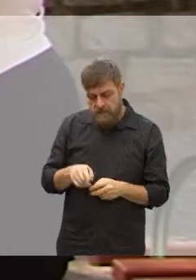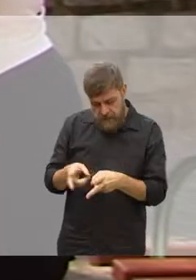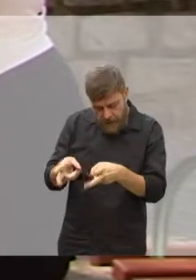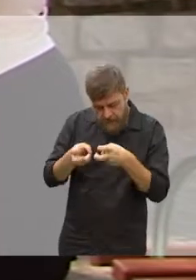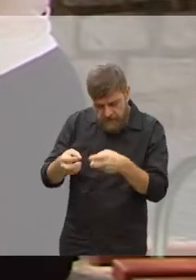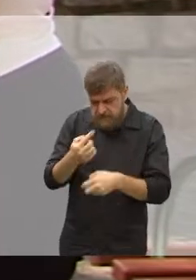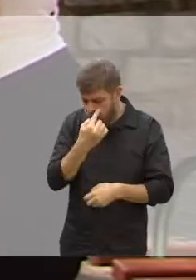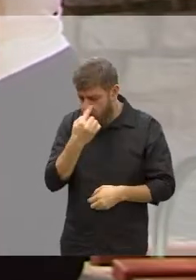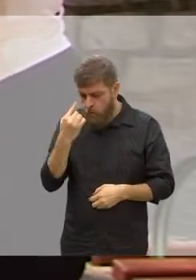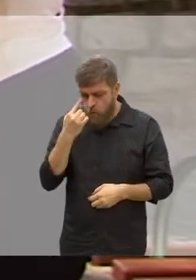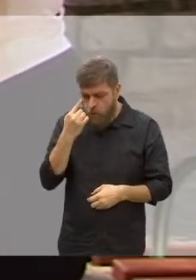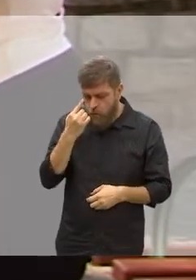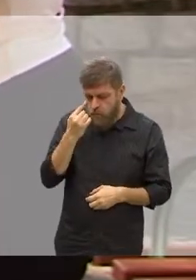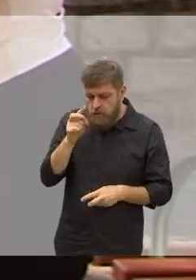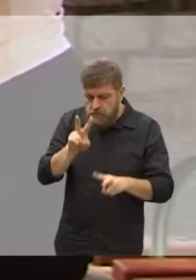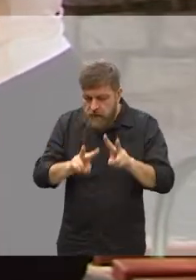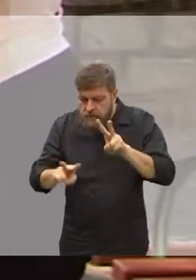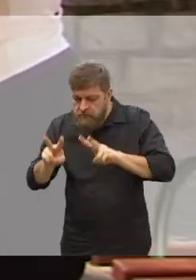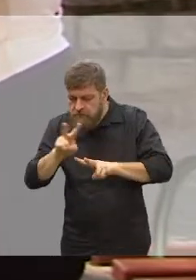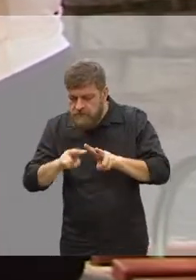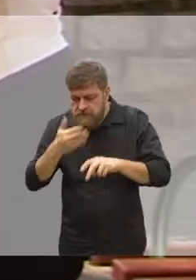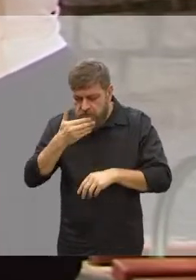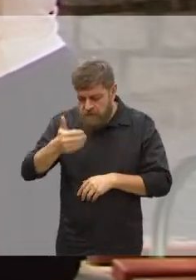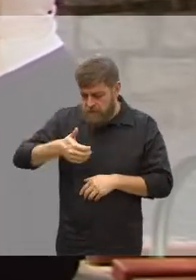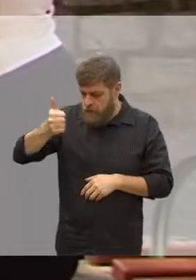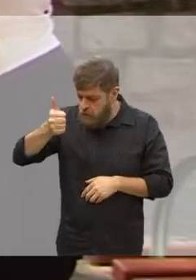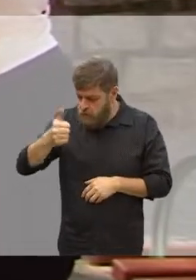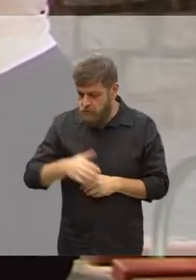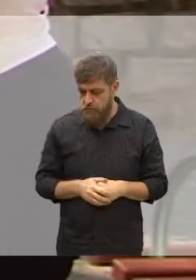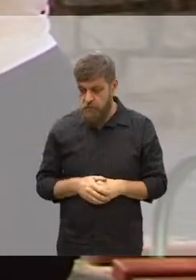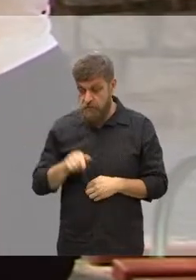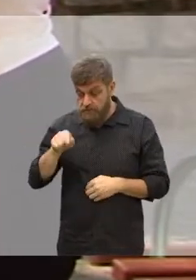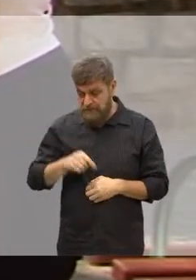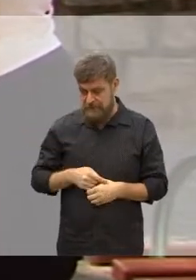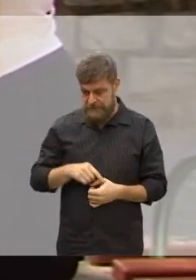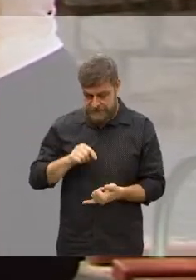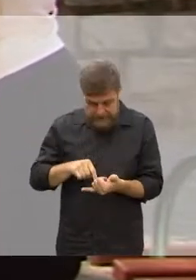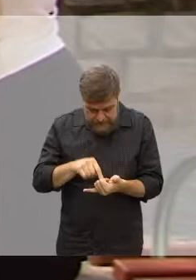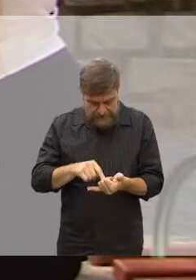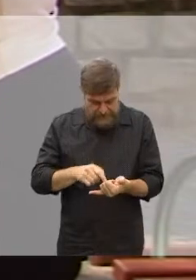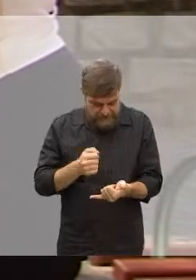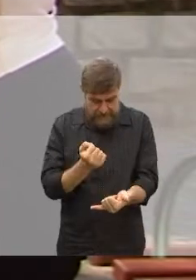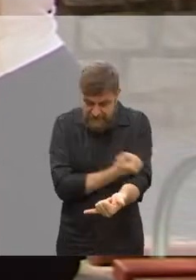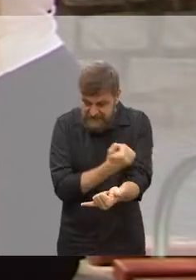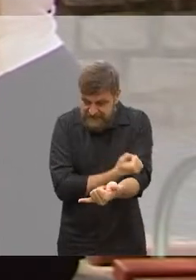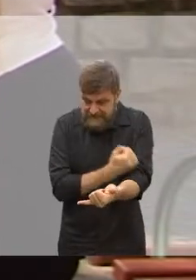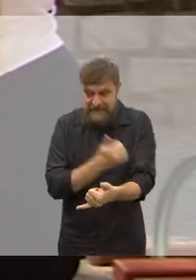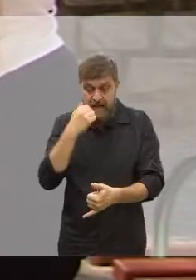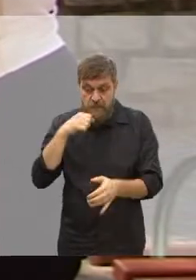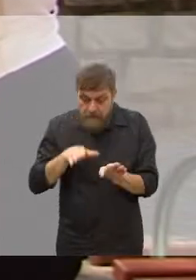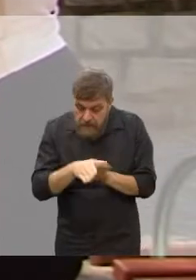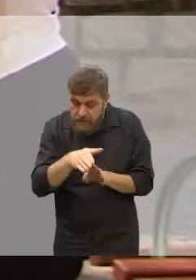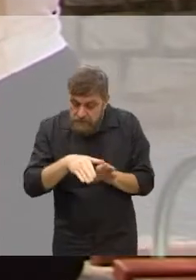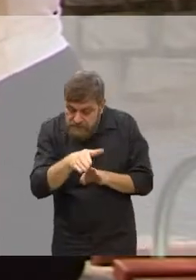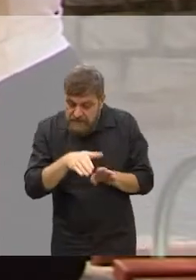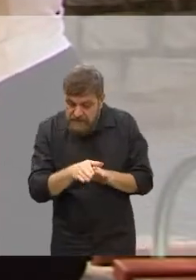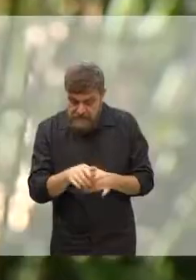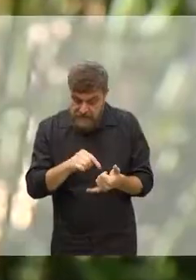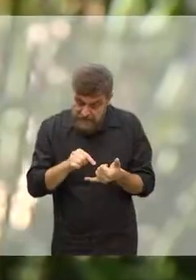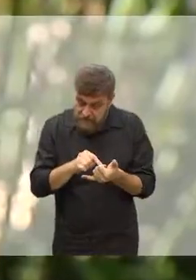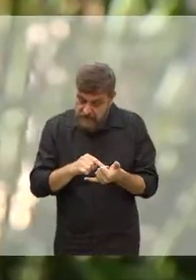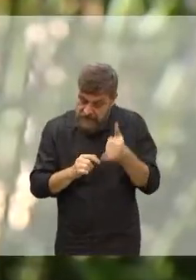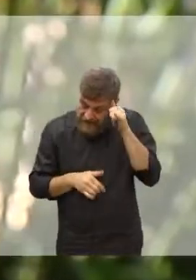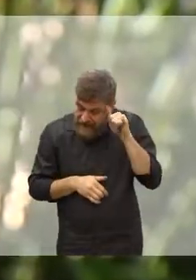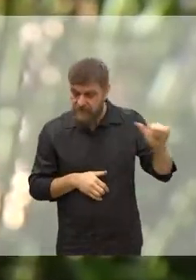seu olho nesse período em que você começou a usar mais o celular e a sua mãe falando para você não usar? Você notou